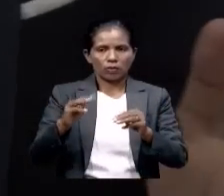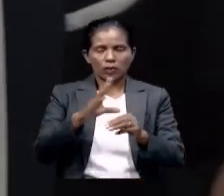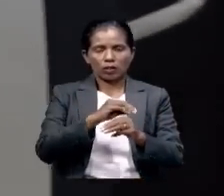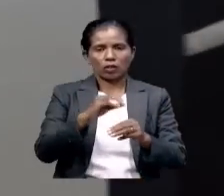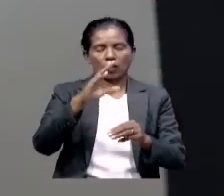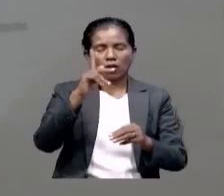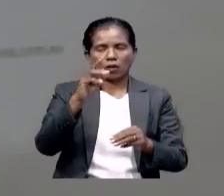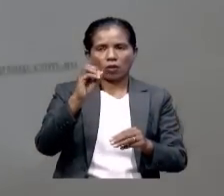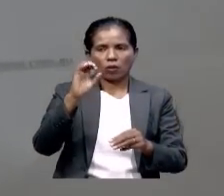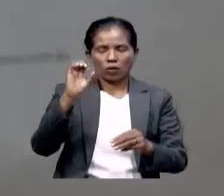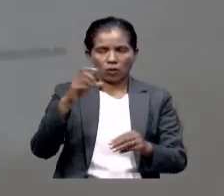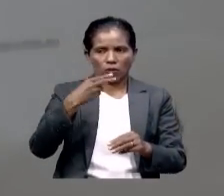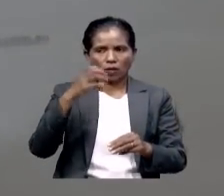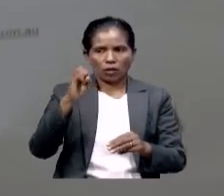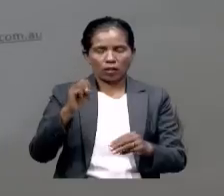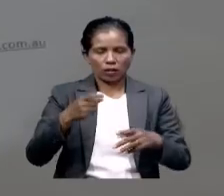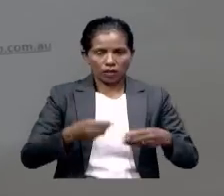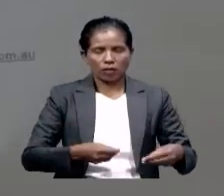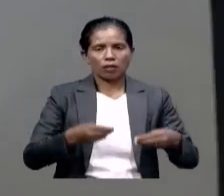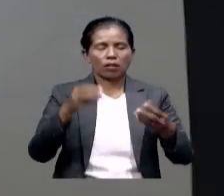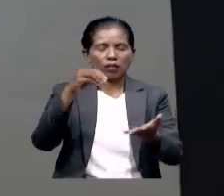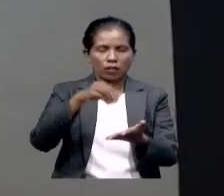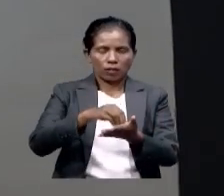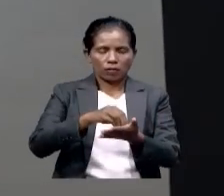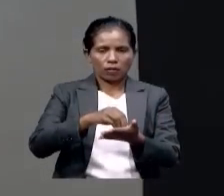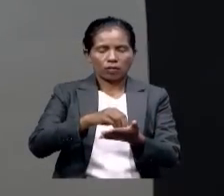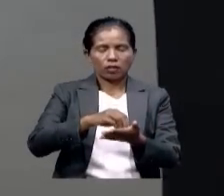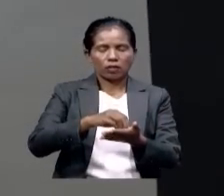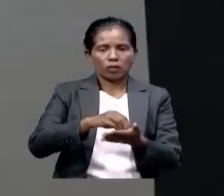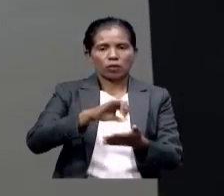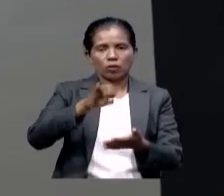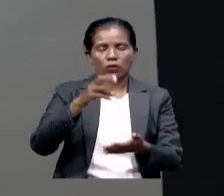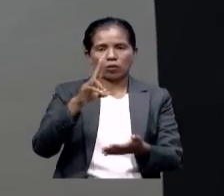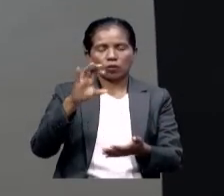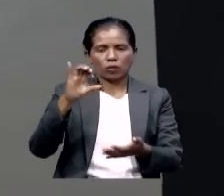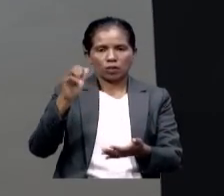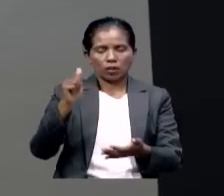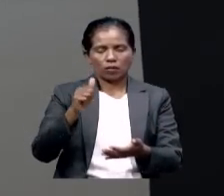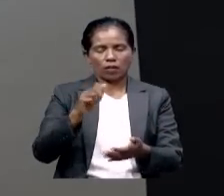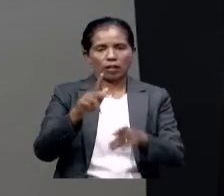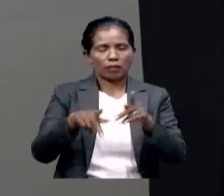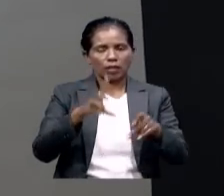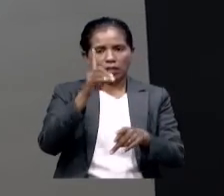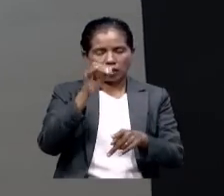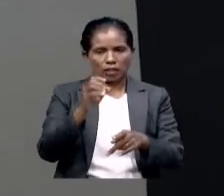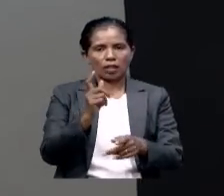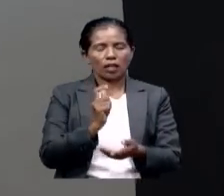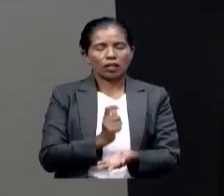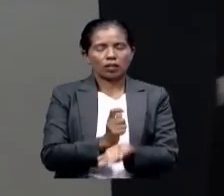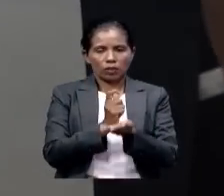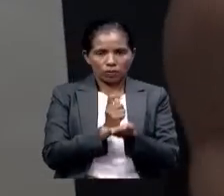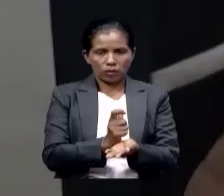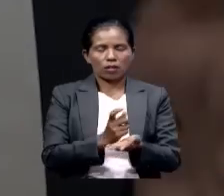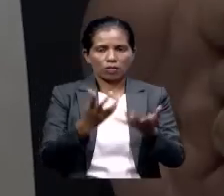reserva, hau se tau senhor Julio, Julião, é ma dili wangida, atauro. De bema